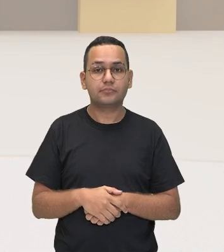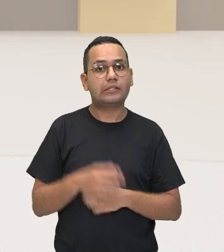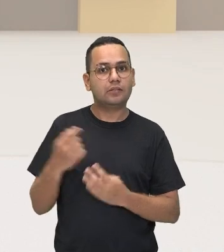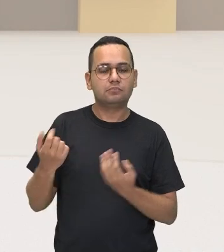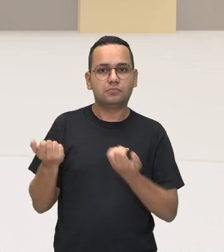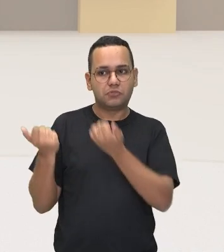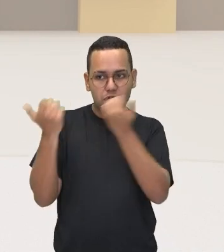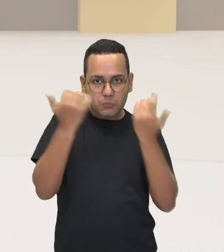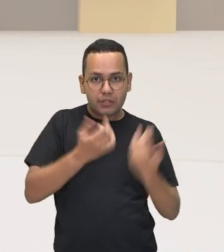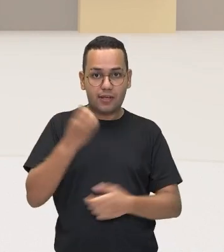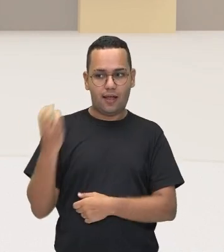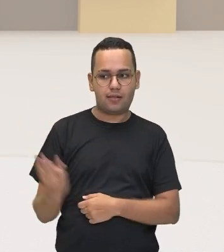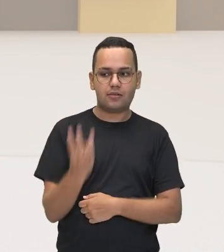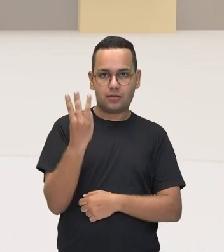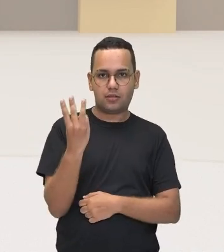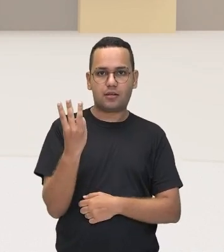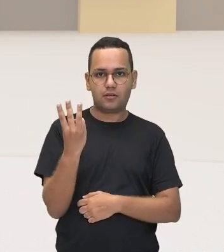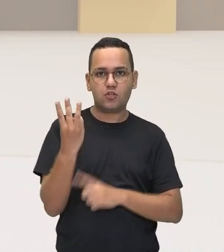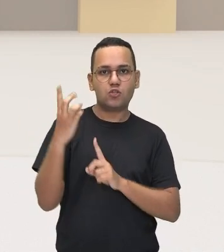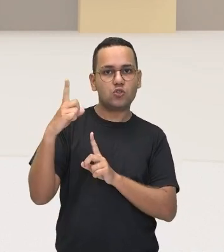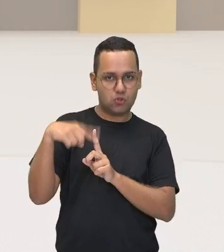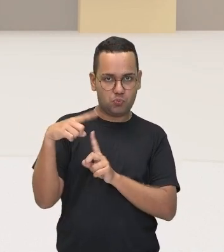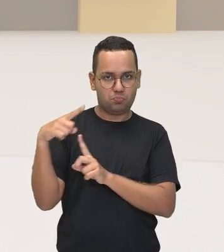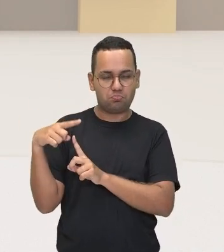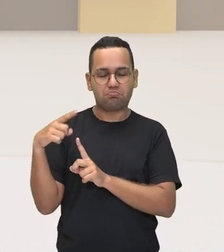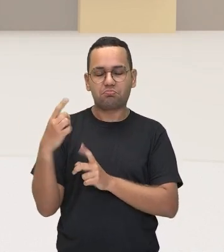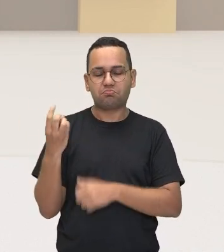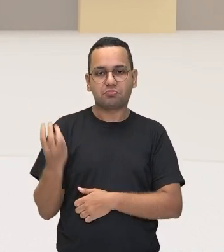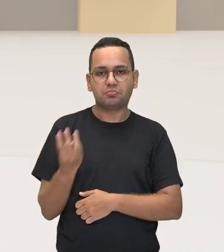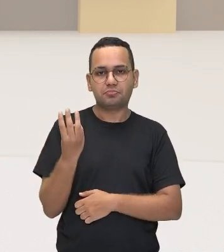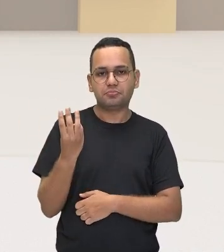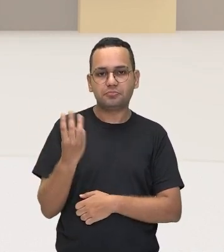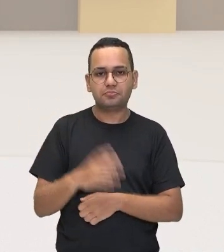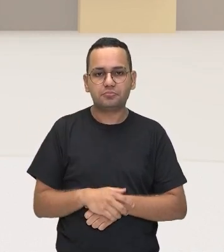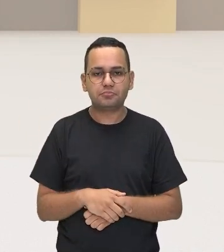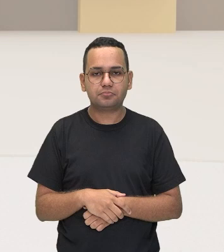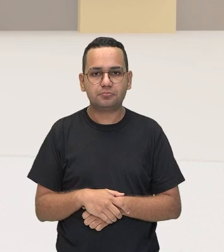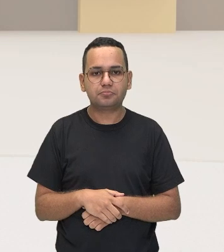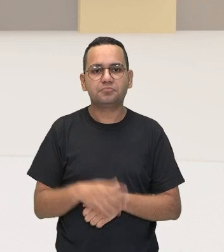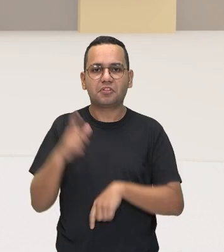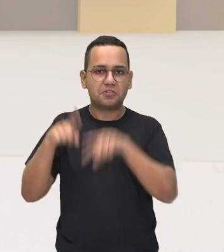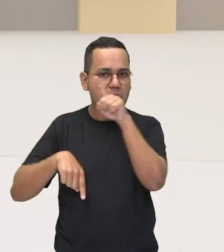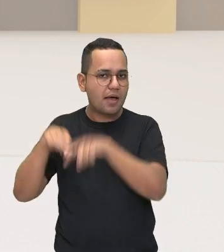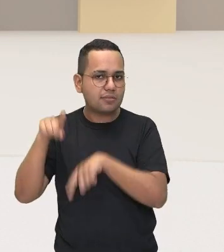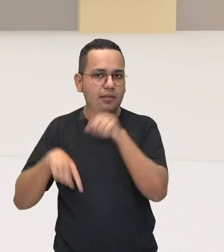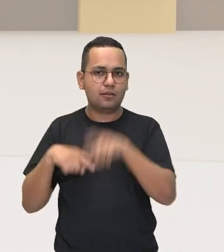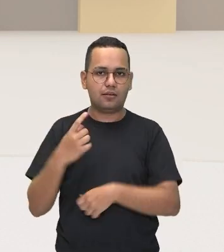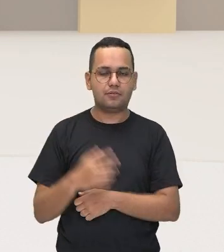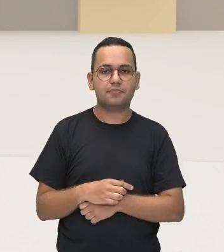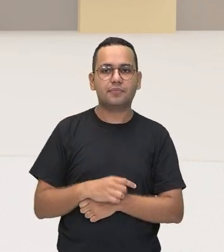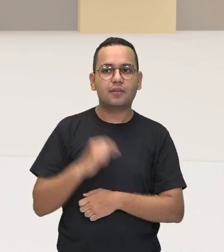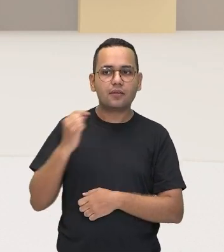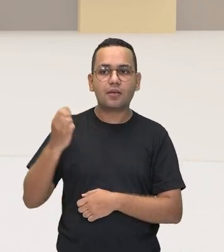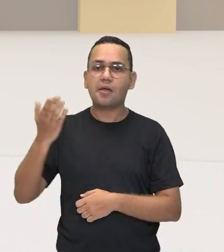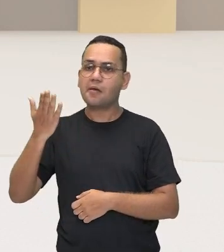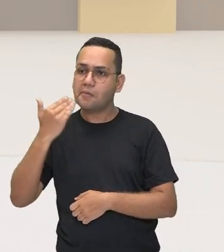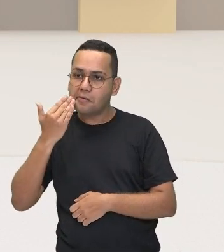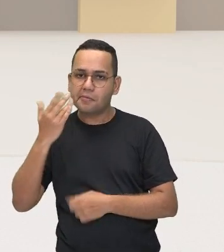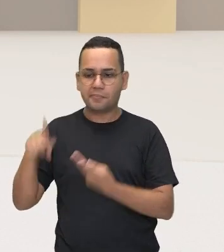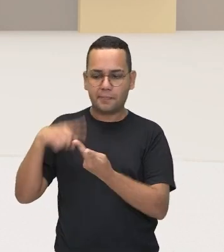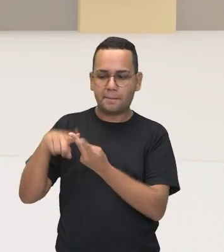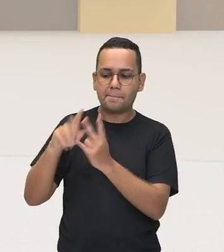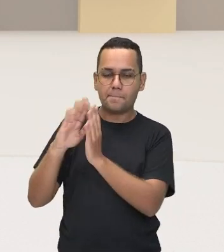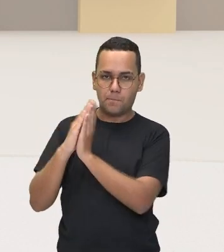né? Por três formas de empreendedorismo, na verdade, três produtos, né? Pimentas, bonecas e os móveis, né, que a